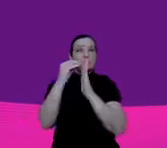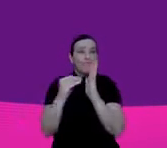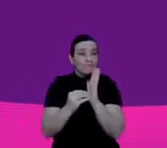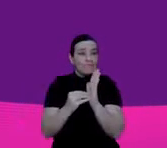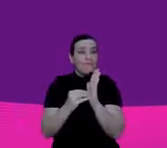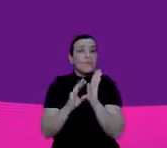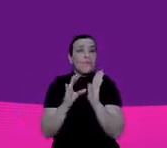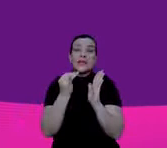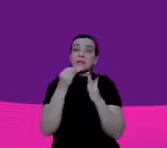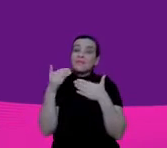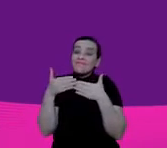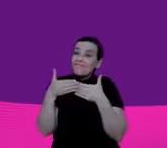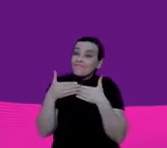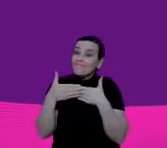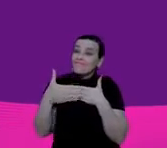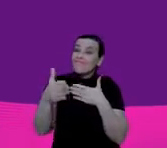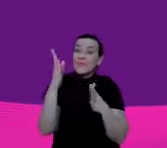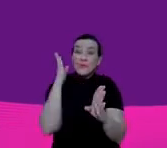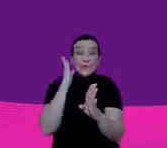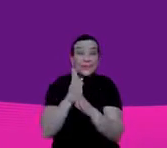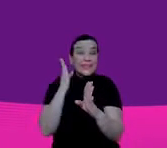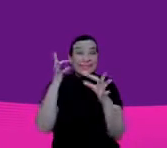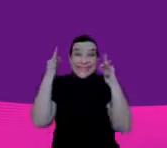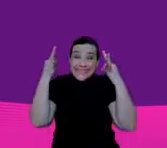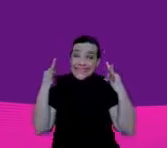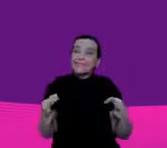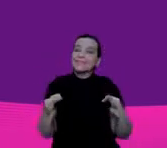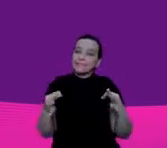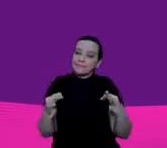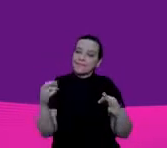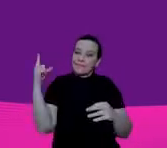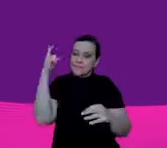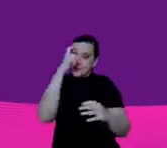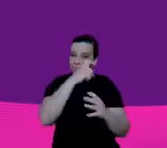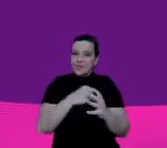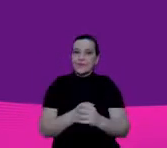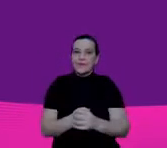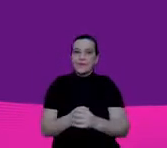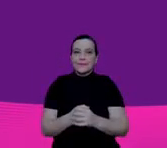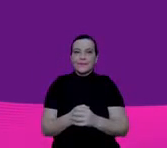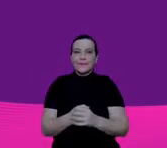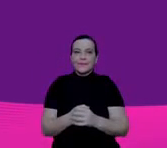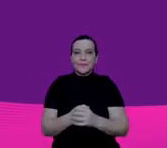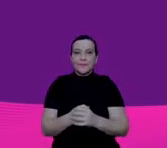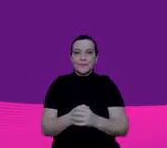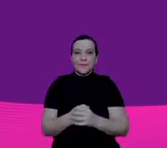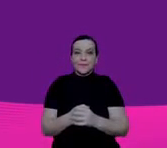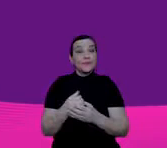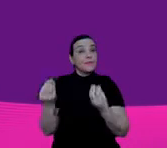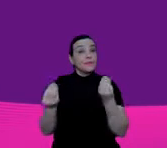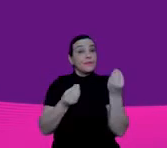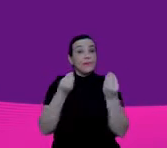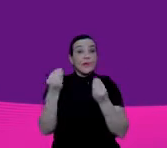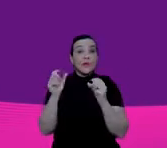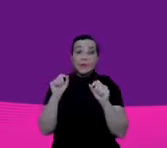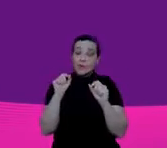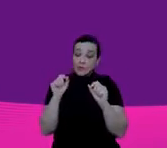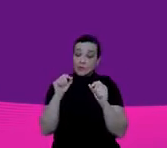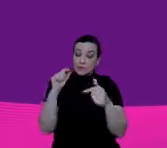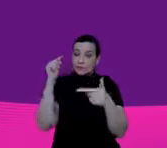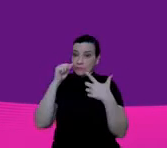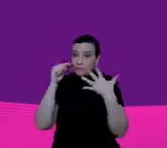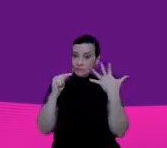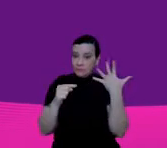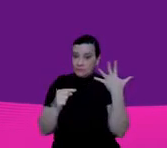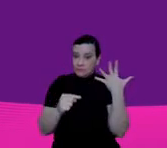de certeza de diagnóstico. Então, como é que funcionam esses critérios da Movement Disorder de 2015?